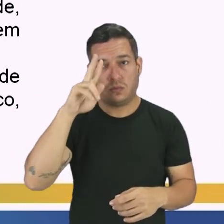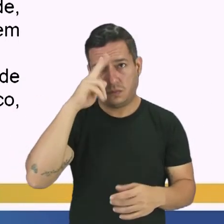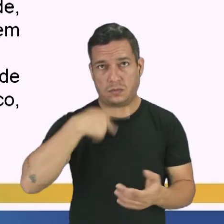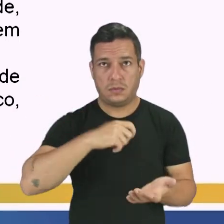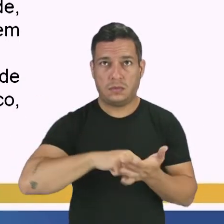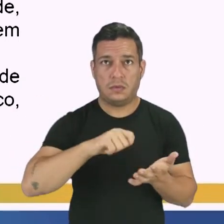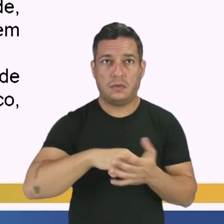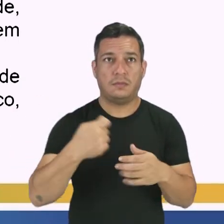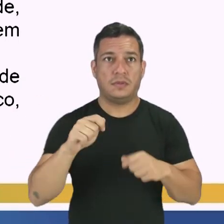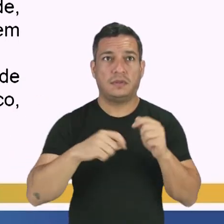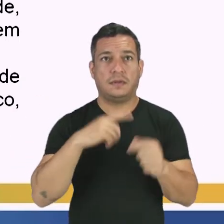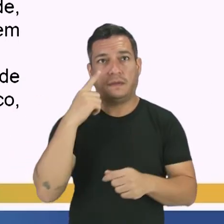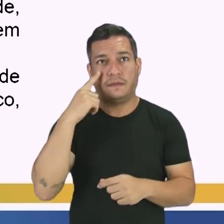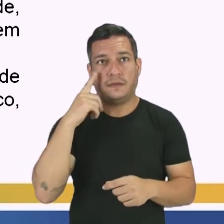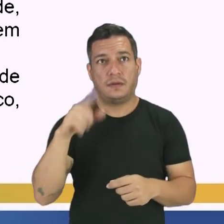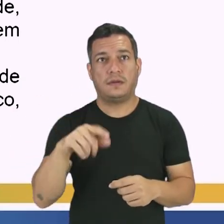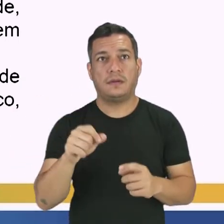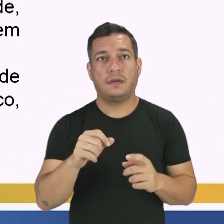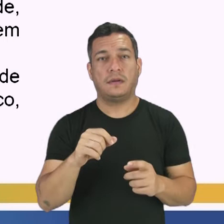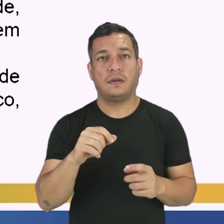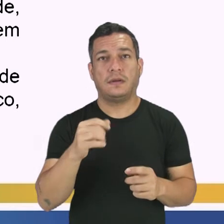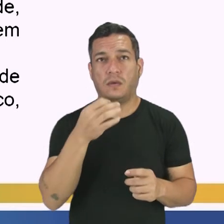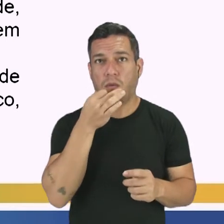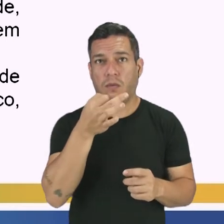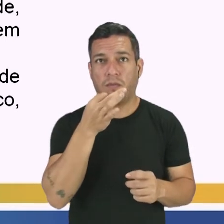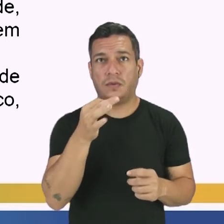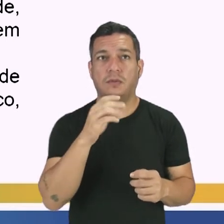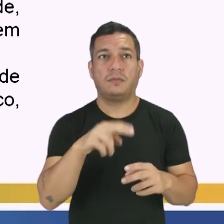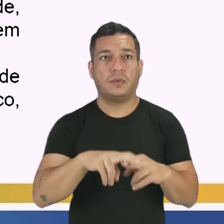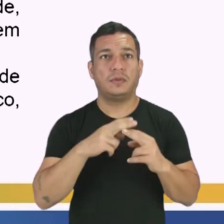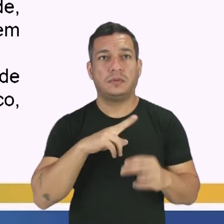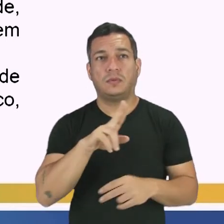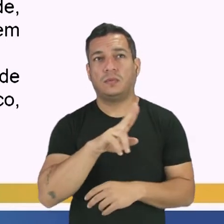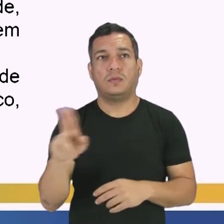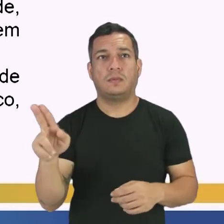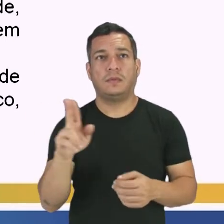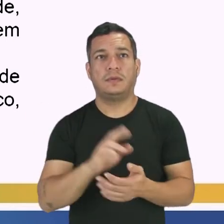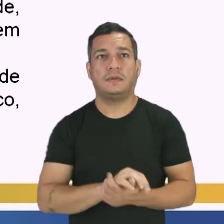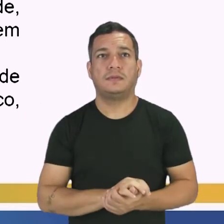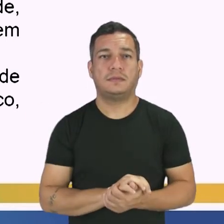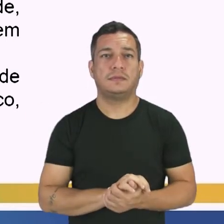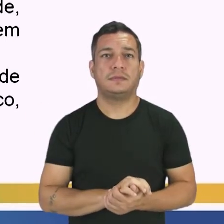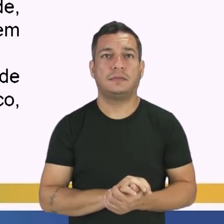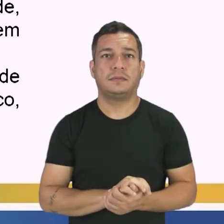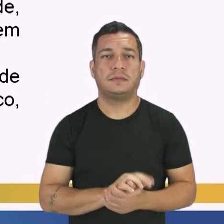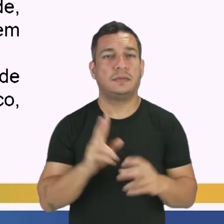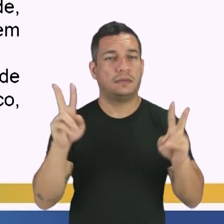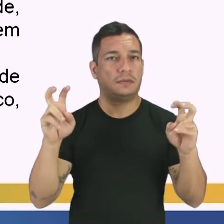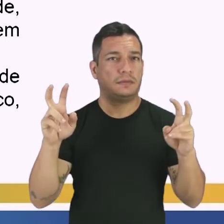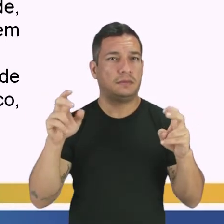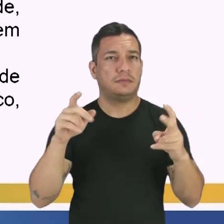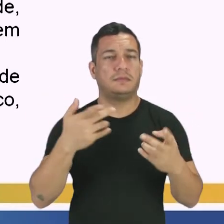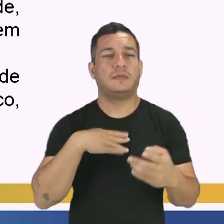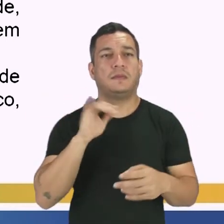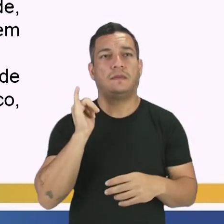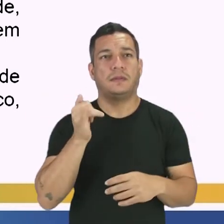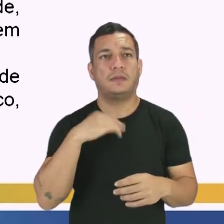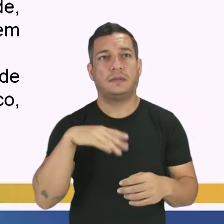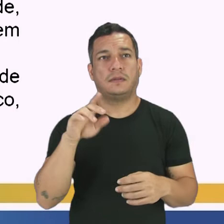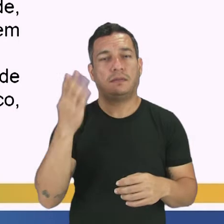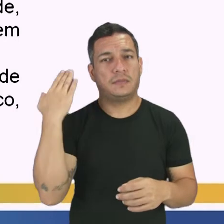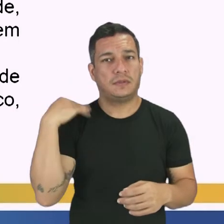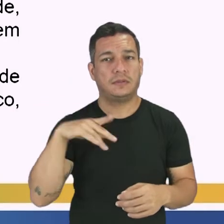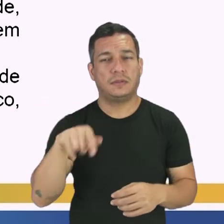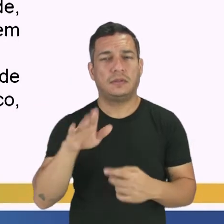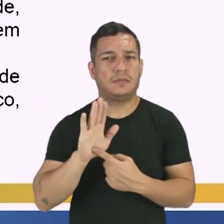apresentar determinado tema e seu ponto de vista e por isso recebe esse nome? E aí, o que foi que eu falei na alternativa